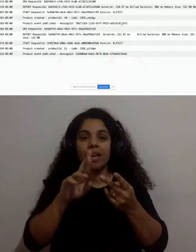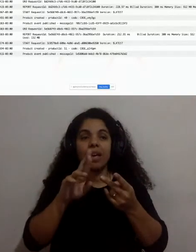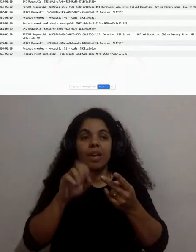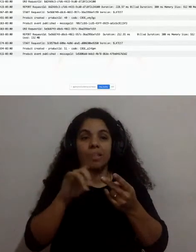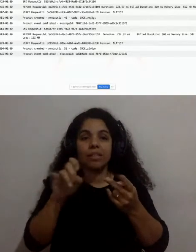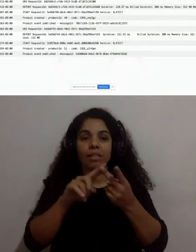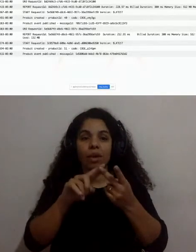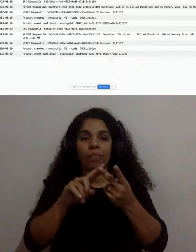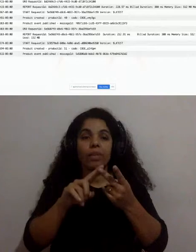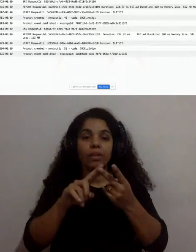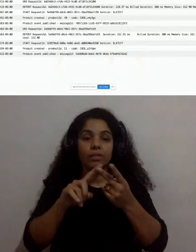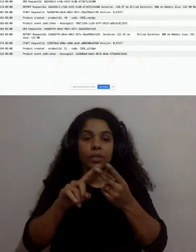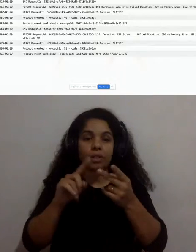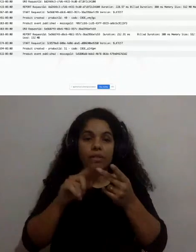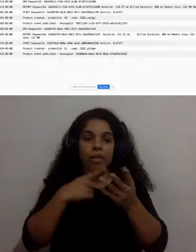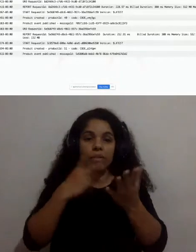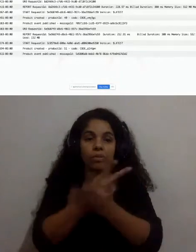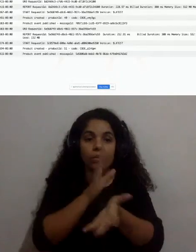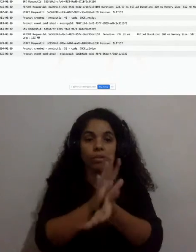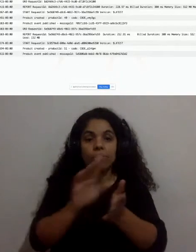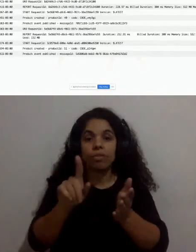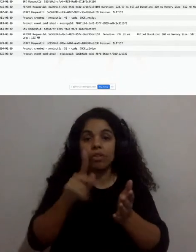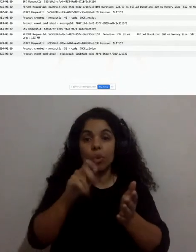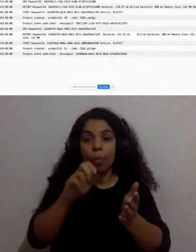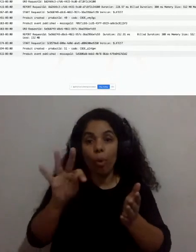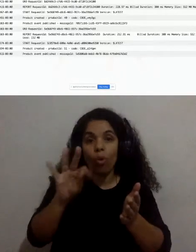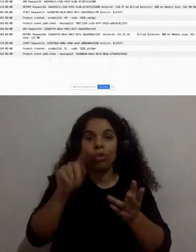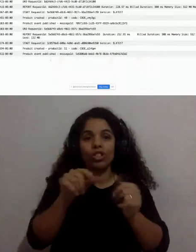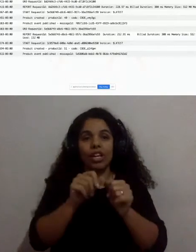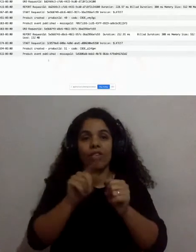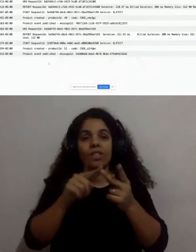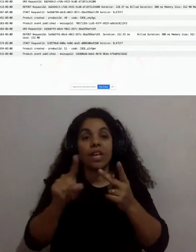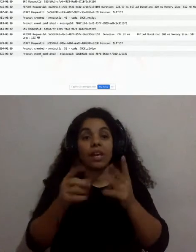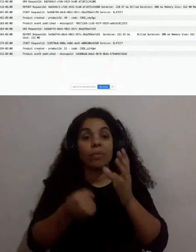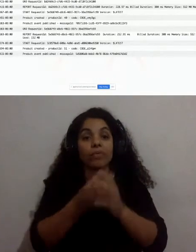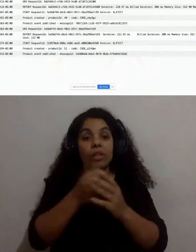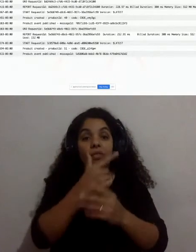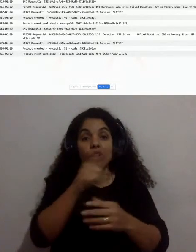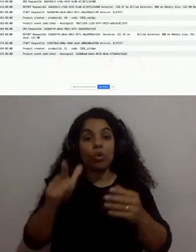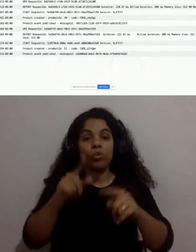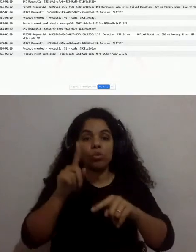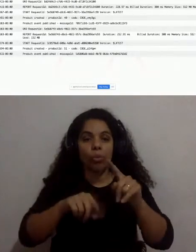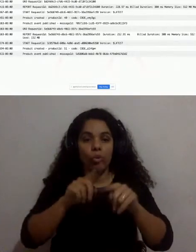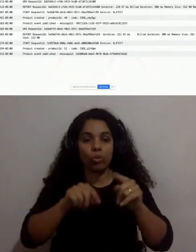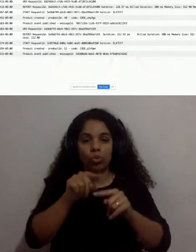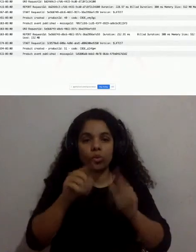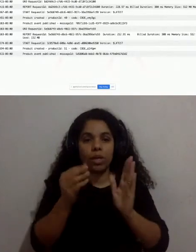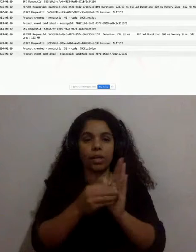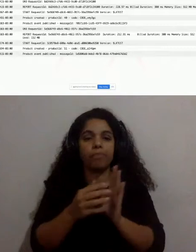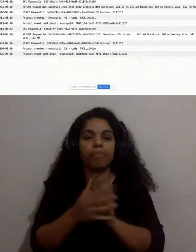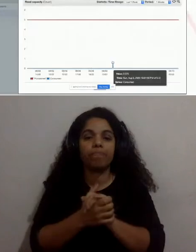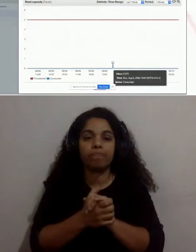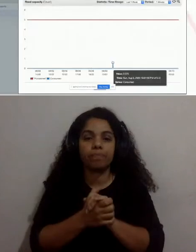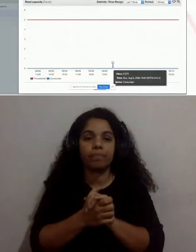requisição, tá? Aqui, no caso, eu fiz um post, né? Eu criei esse produto. E aqui eu criei vários outros produtos aqui.